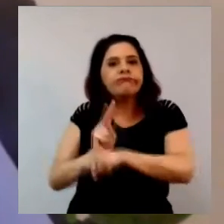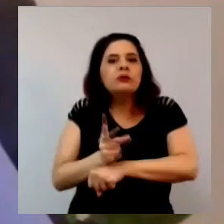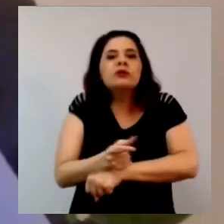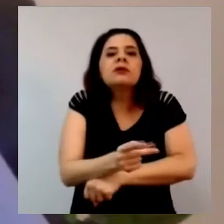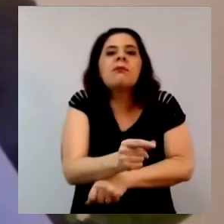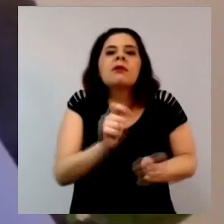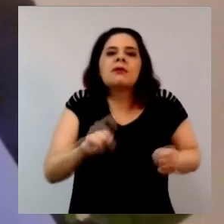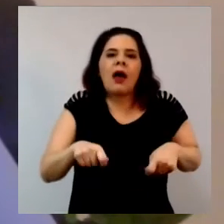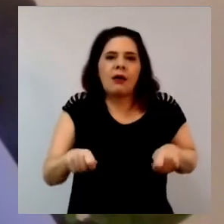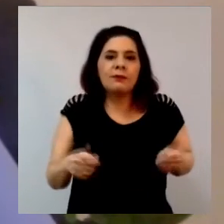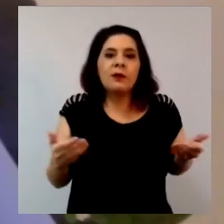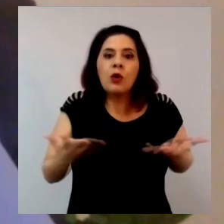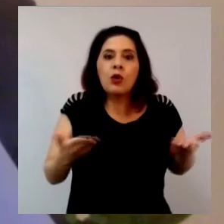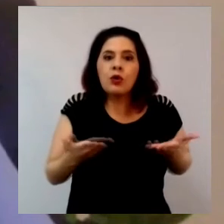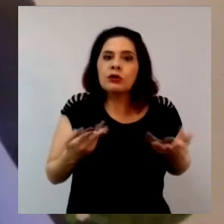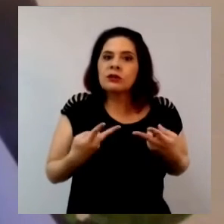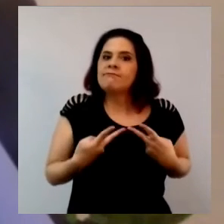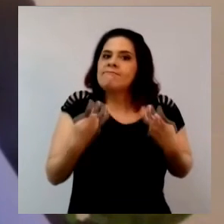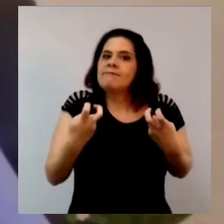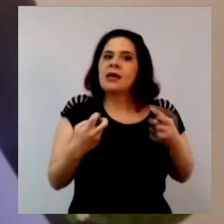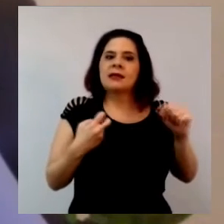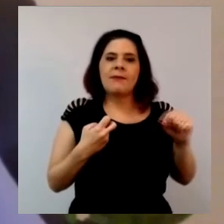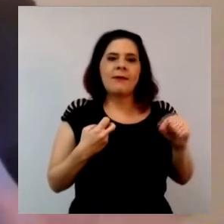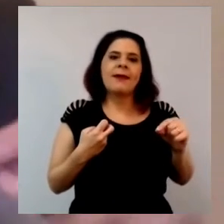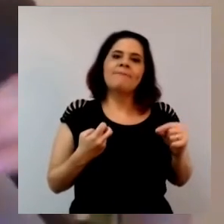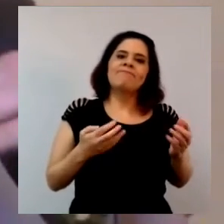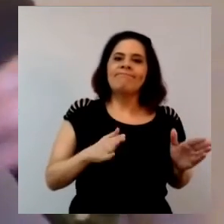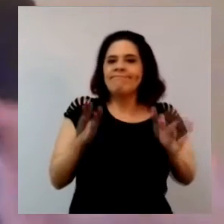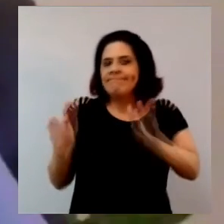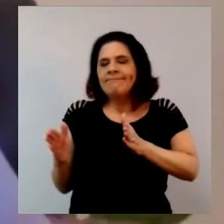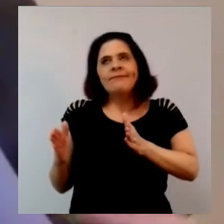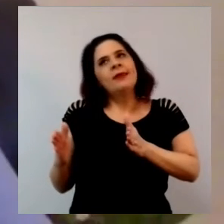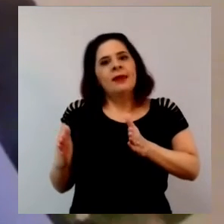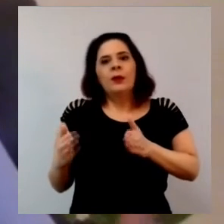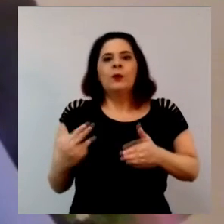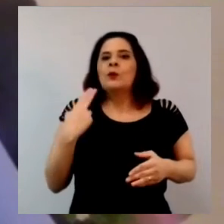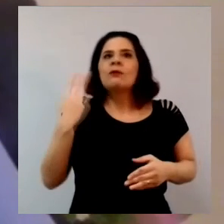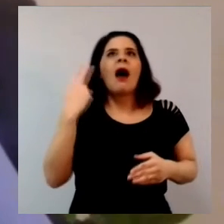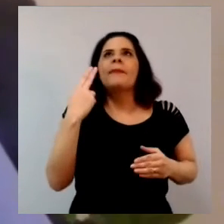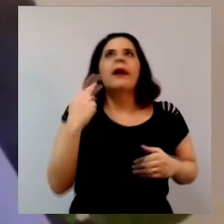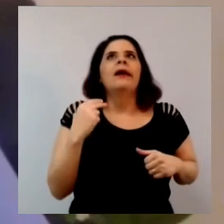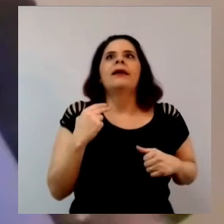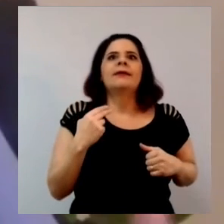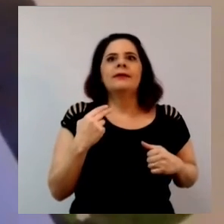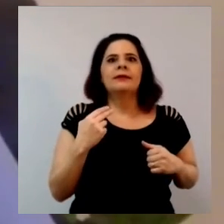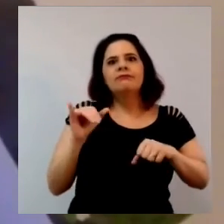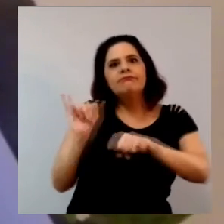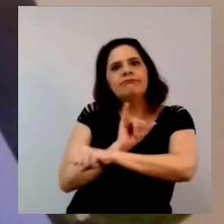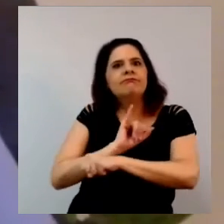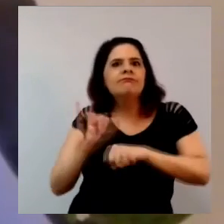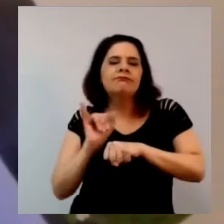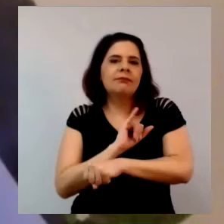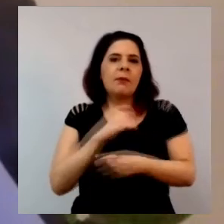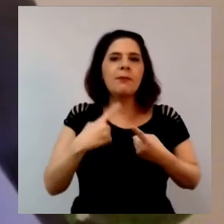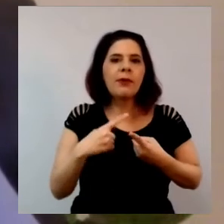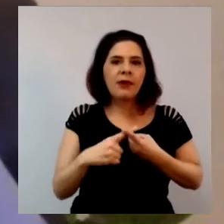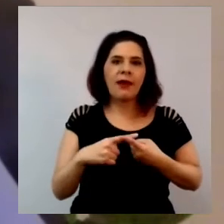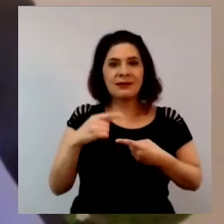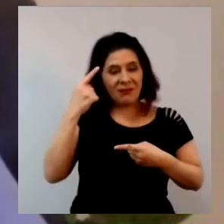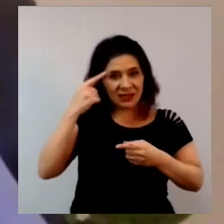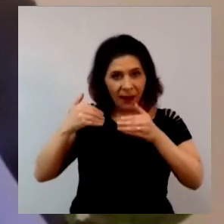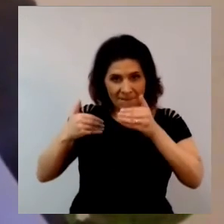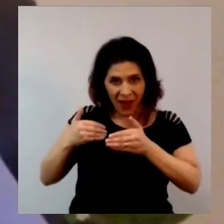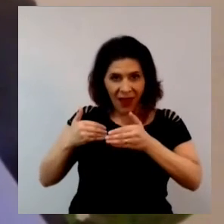acho que, assim, não tem muito jogo. Talvez isso, né, no curto, médio prazo, isso se mostre como uma